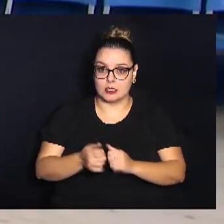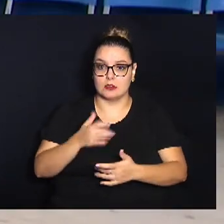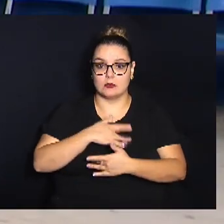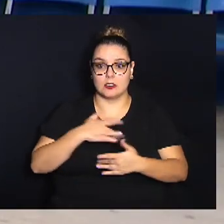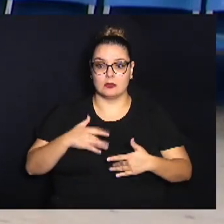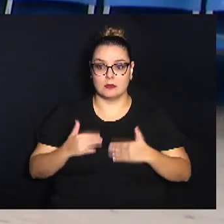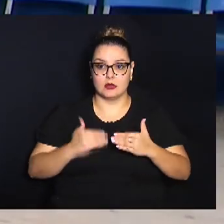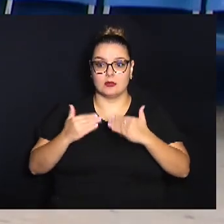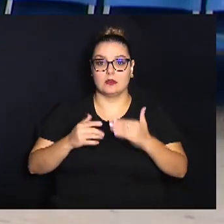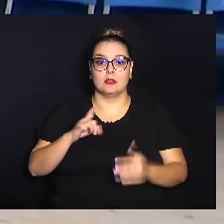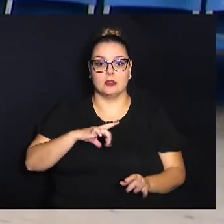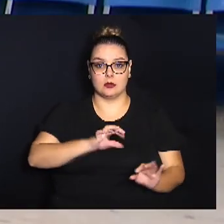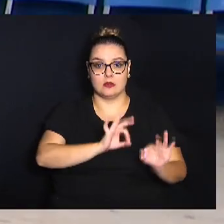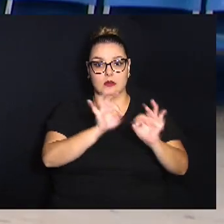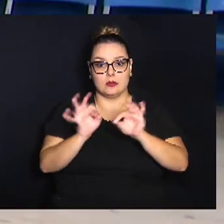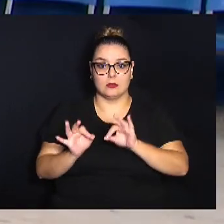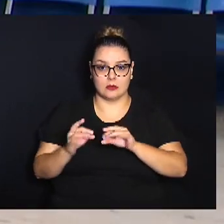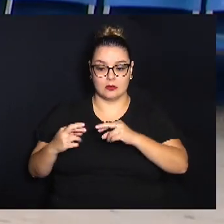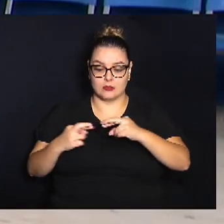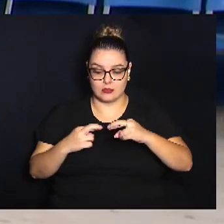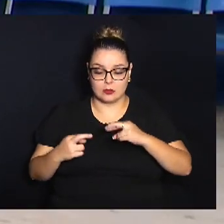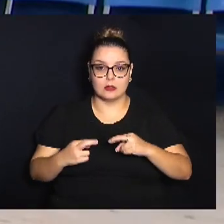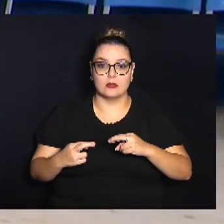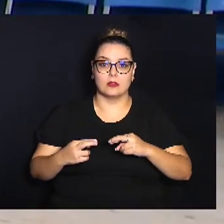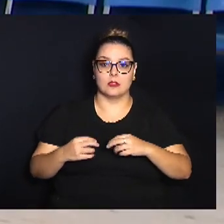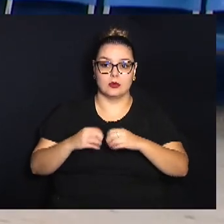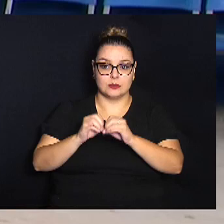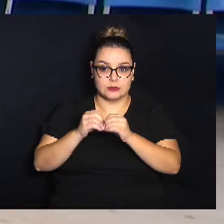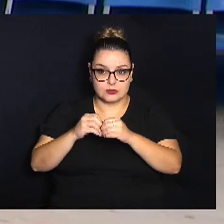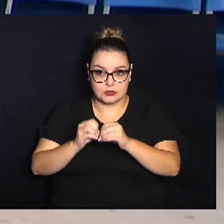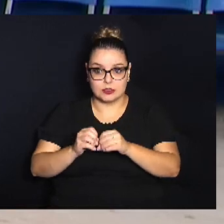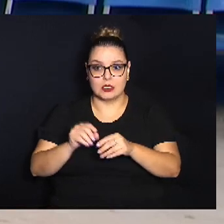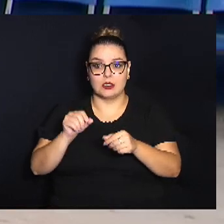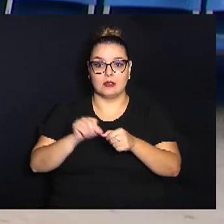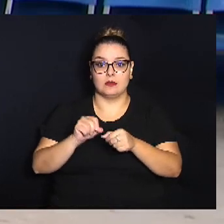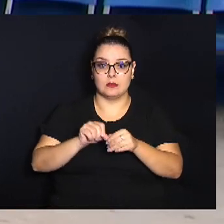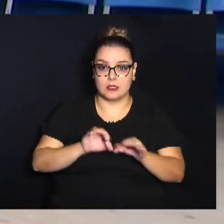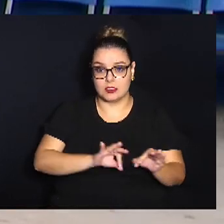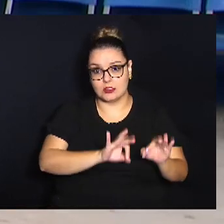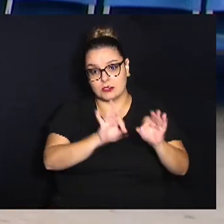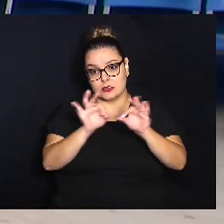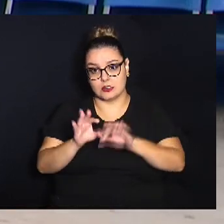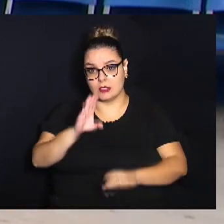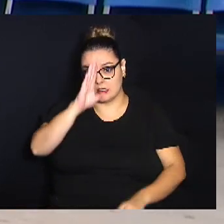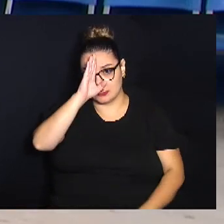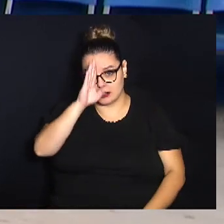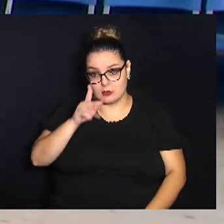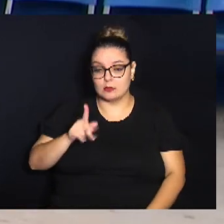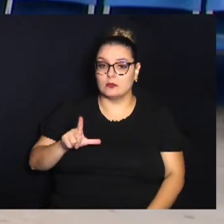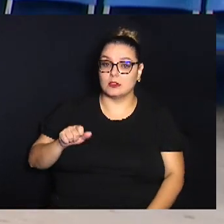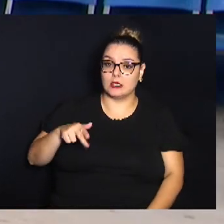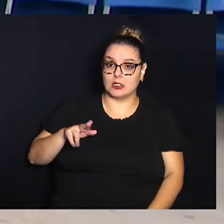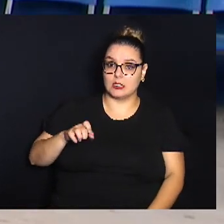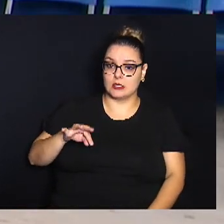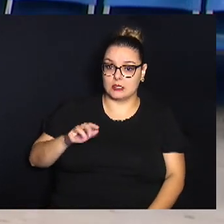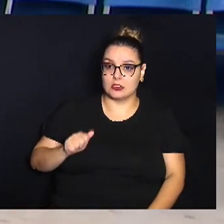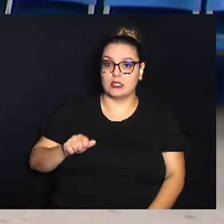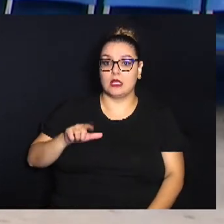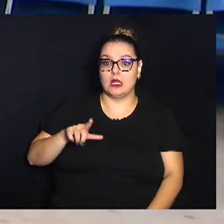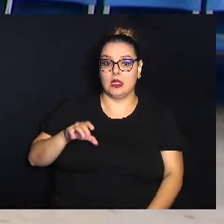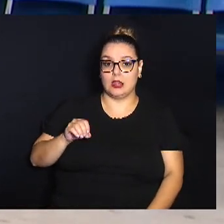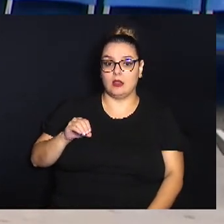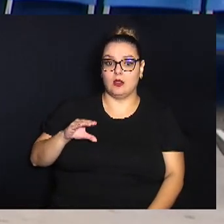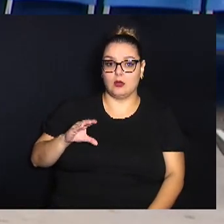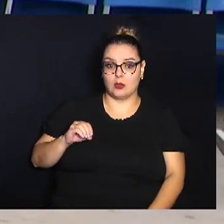Tem o acompanhamento dos exames laboratoriais, que aí ele vai fazer o acompanhamento principalmente das plaquetas, dos leucócitos e